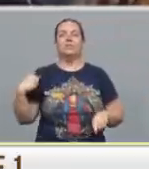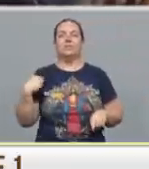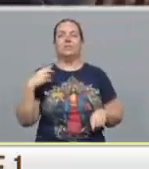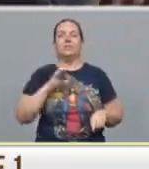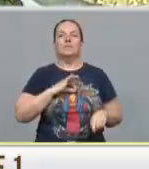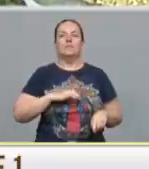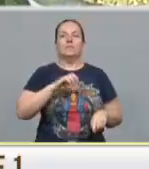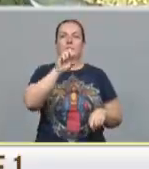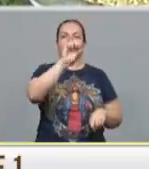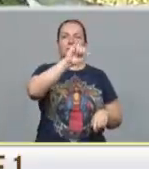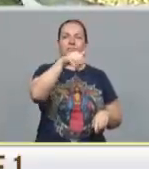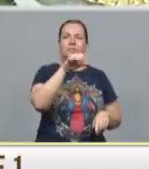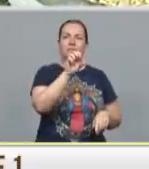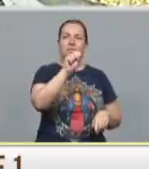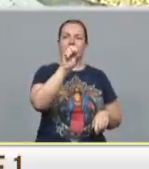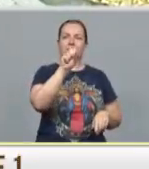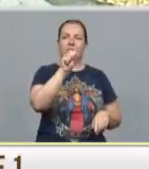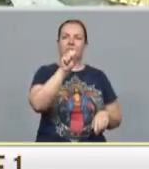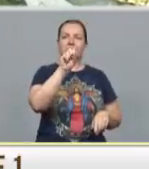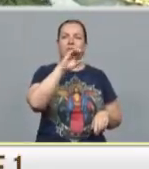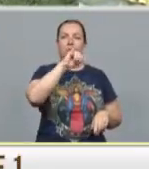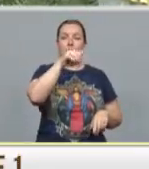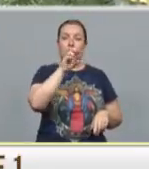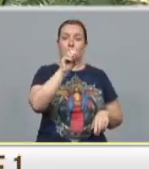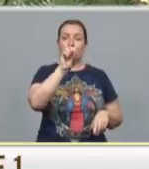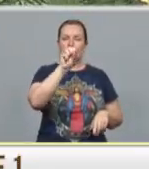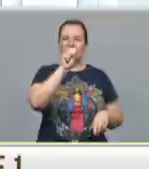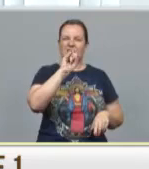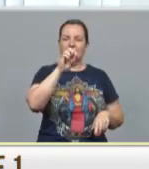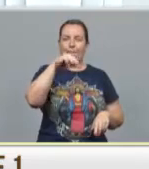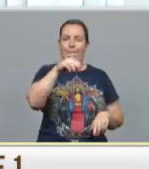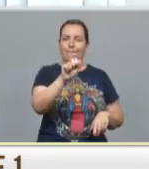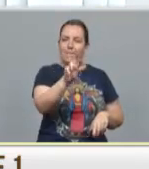Josimar. Queira sua saudação.